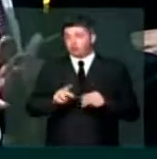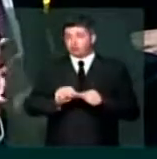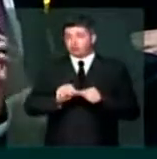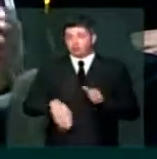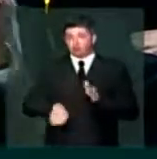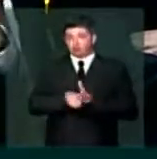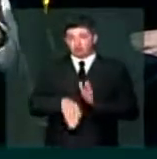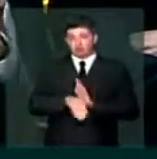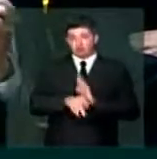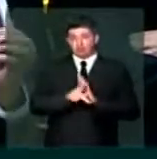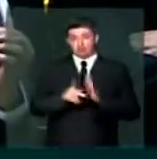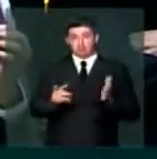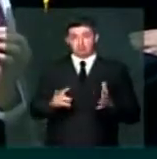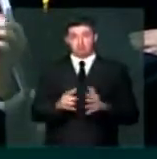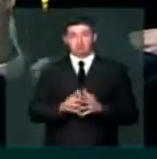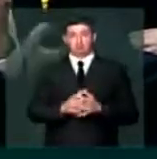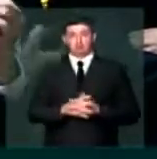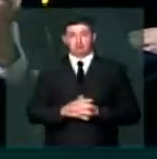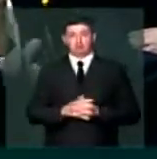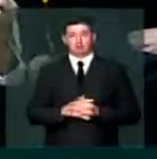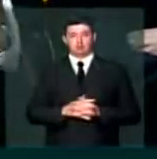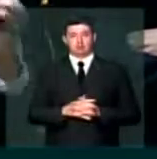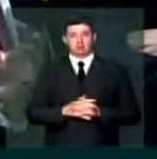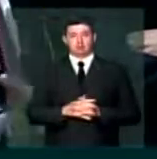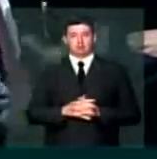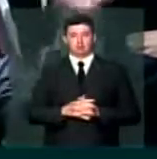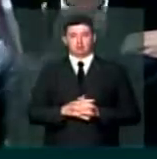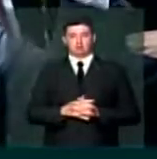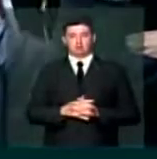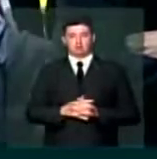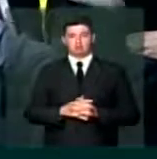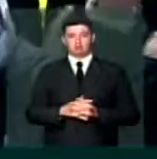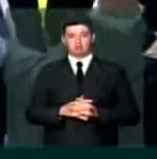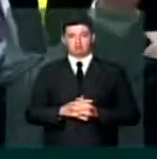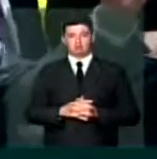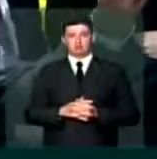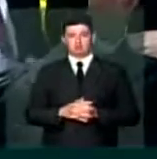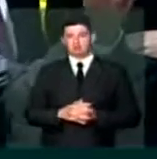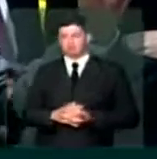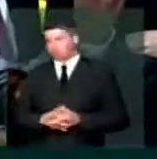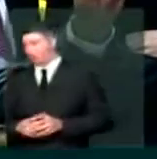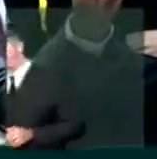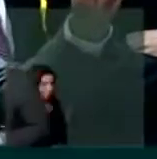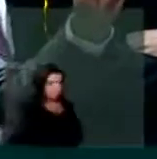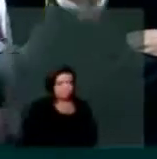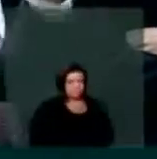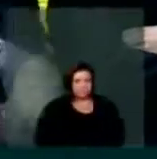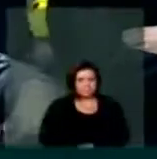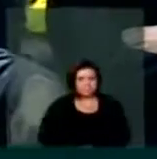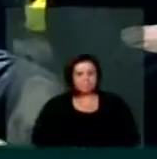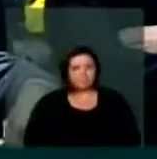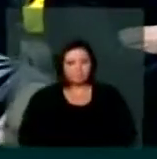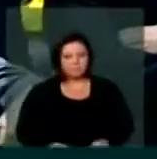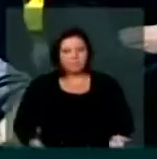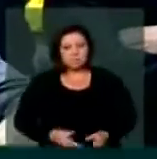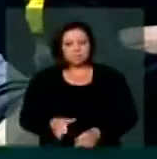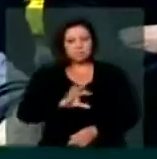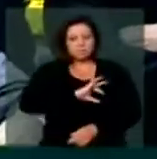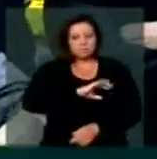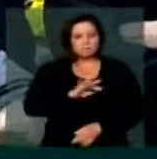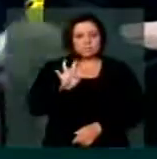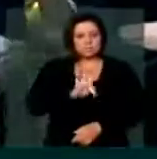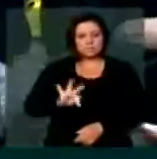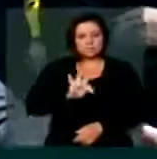cá. Agora não é razoável que, por conta de dois temas que não constam no MP original, os policiais federais